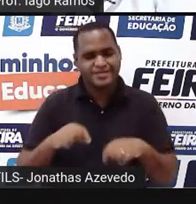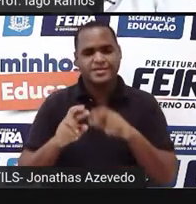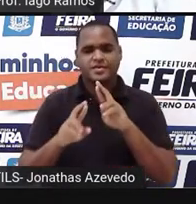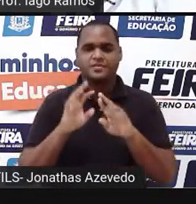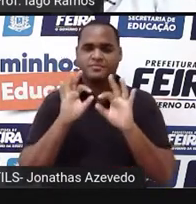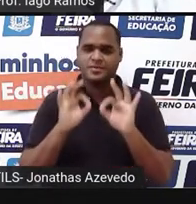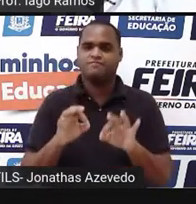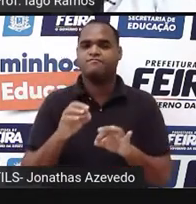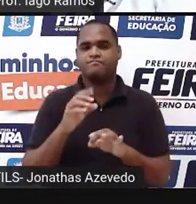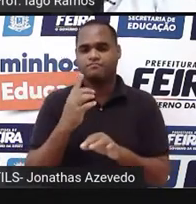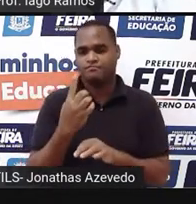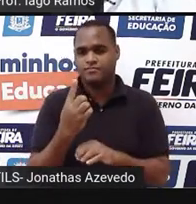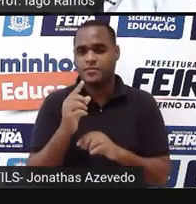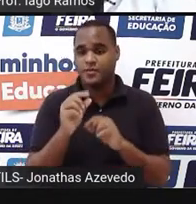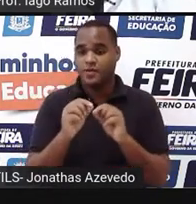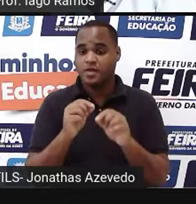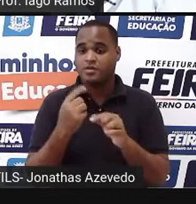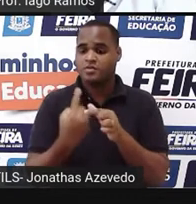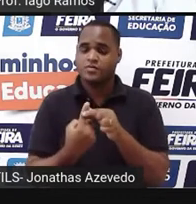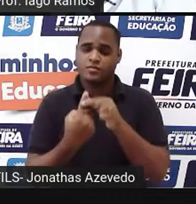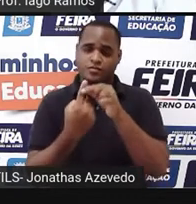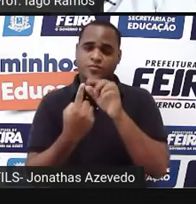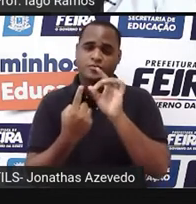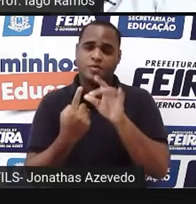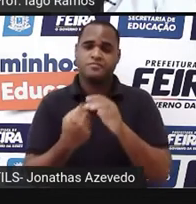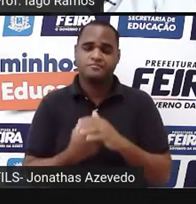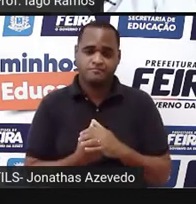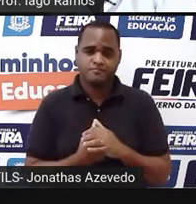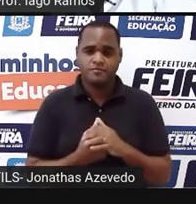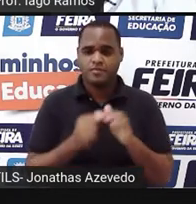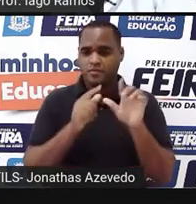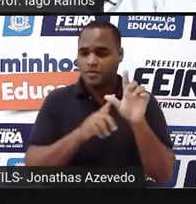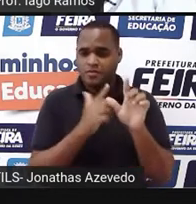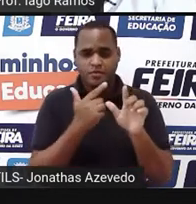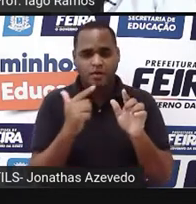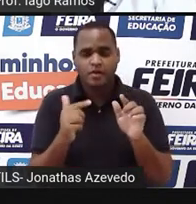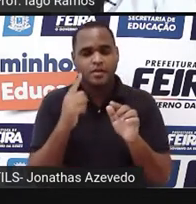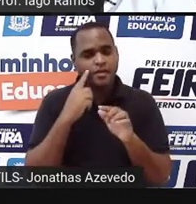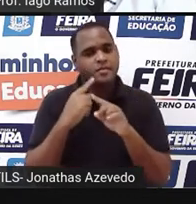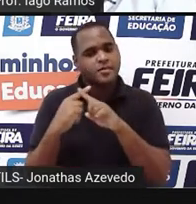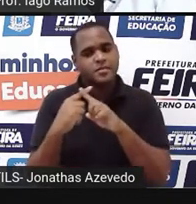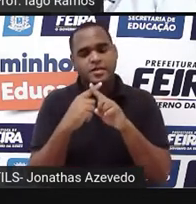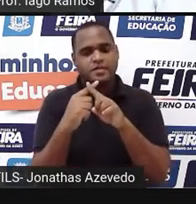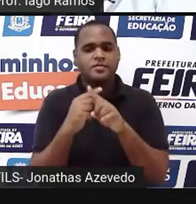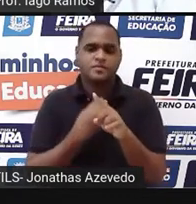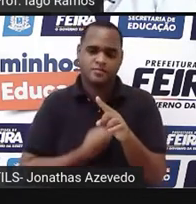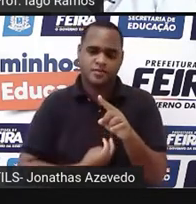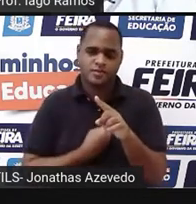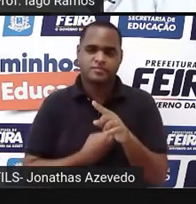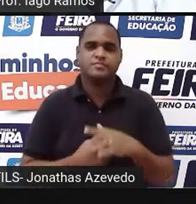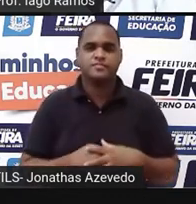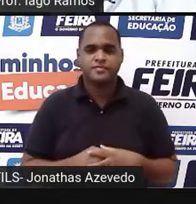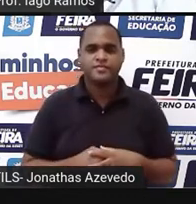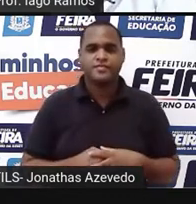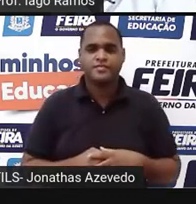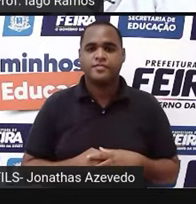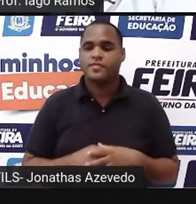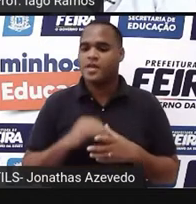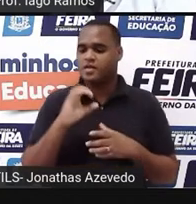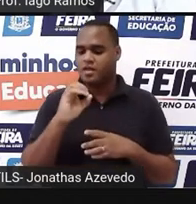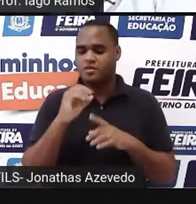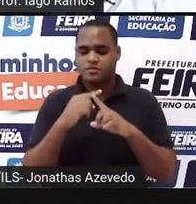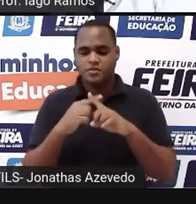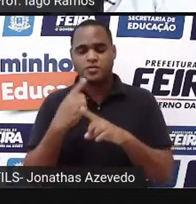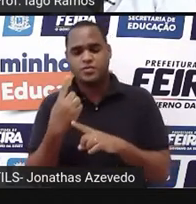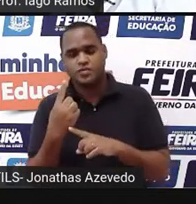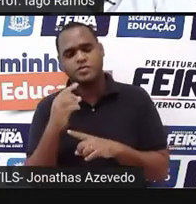aqui, ó, que é o independente. Não tem nenhuma letra, né, multiplicada por ele. Só que 0 vezes 1 é